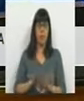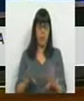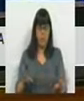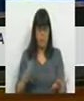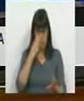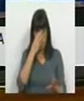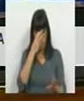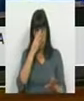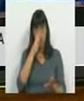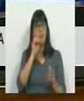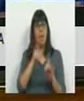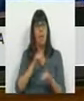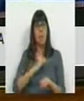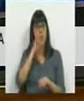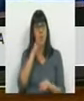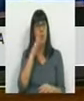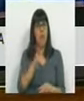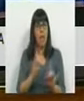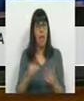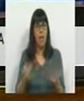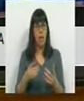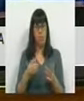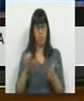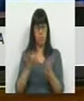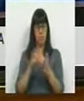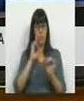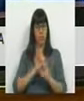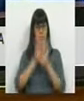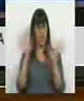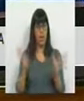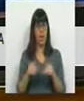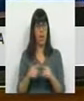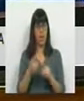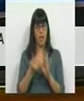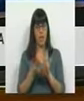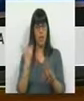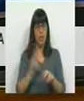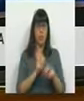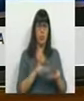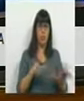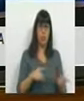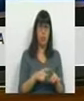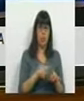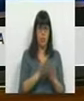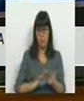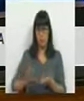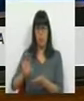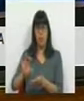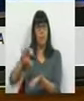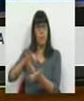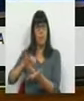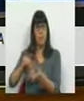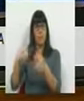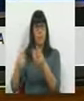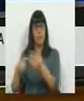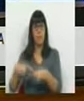das formas, se é assim como o Sr. Ministro diz, é uma centralização clara, está a tirar dinheiro dos hospitais para colocar a nível central